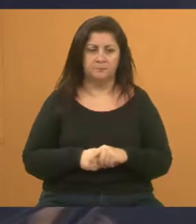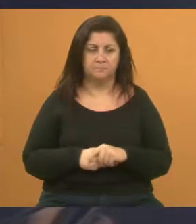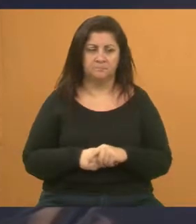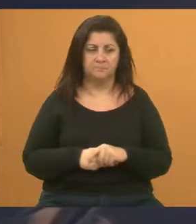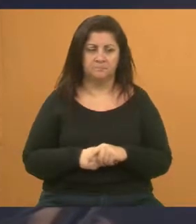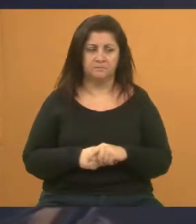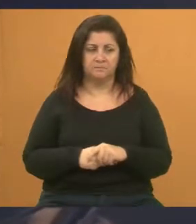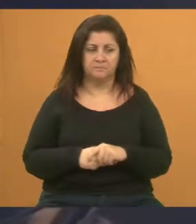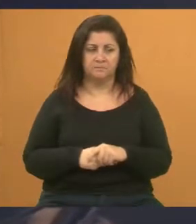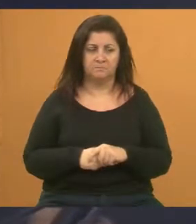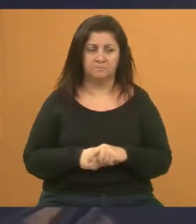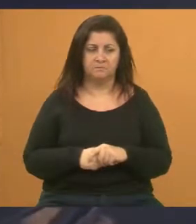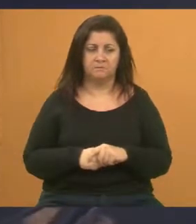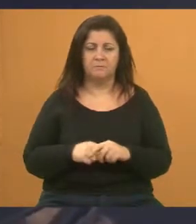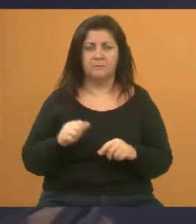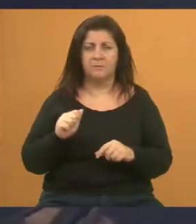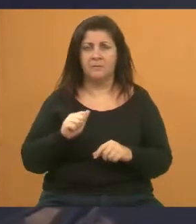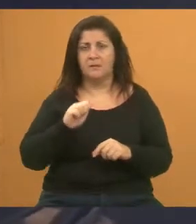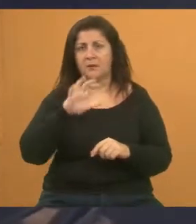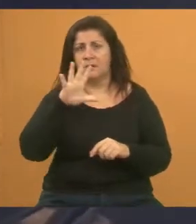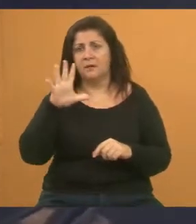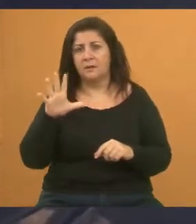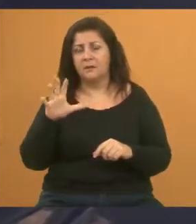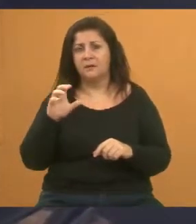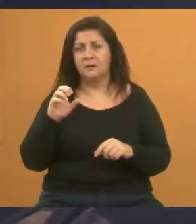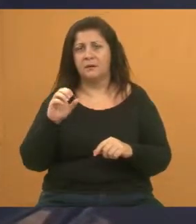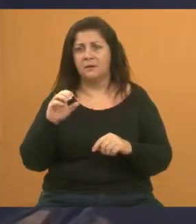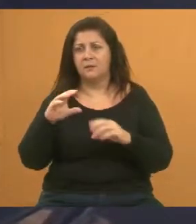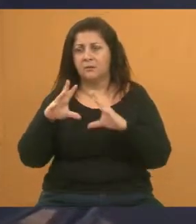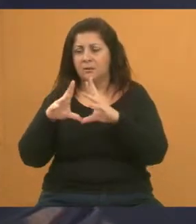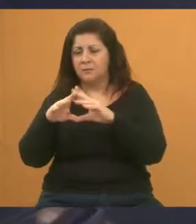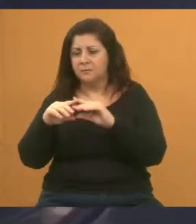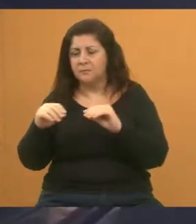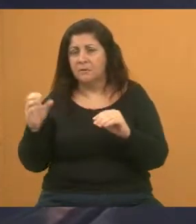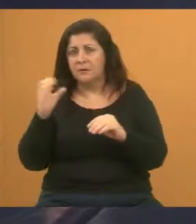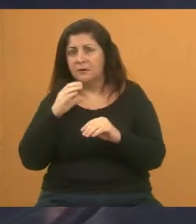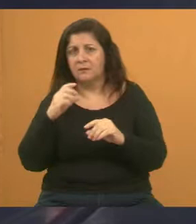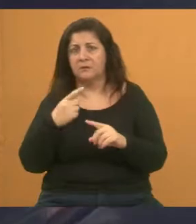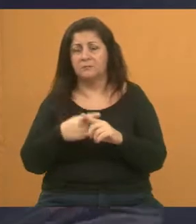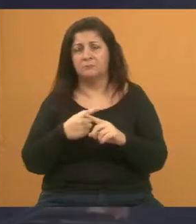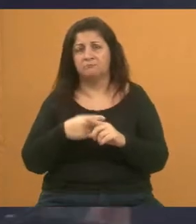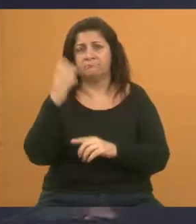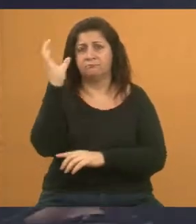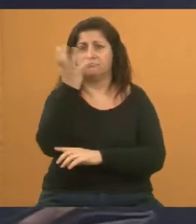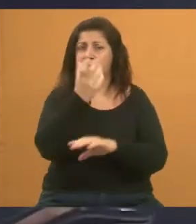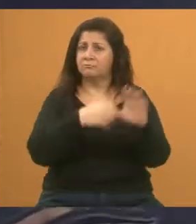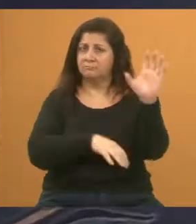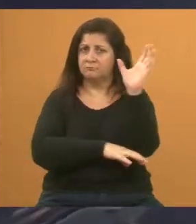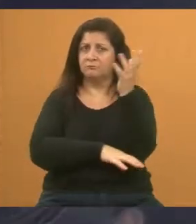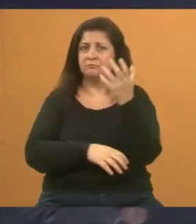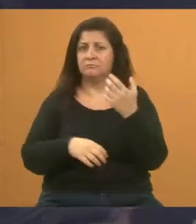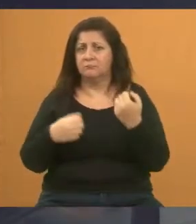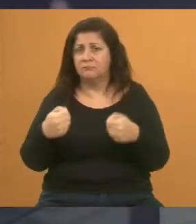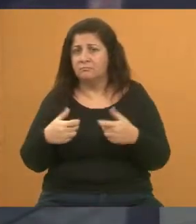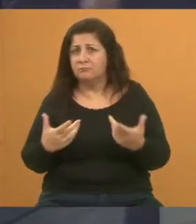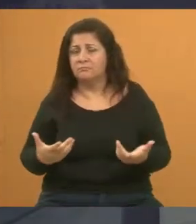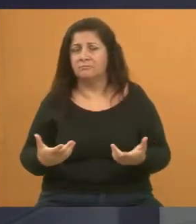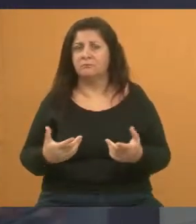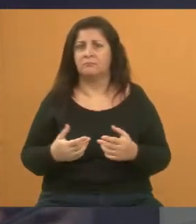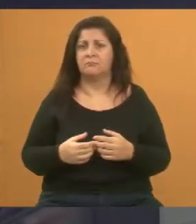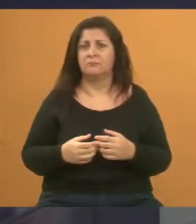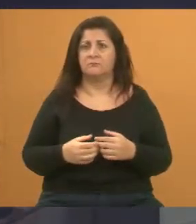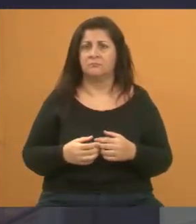gente, claro, se decompor mais rápido, o meio ambiente que o diga, a dificuldade que nós